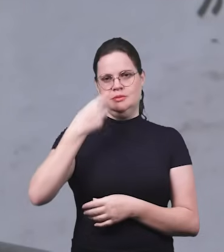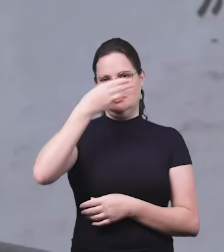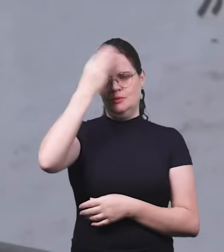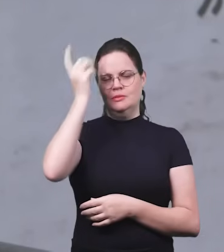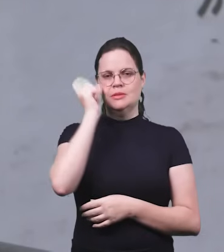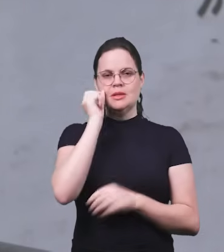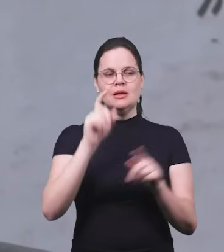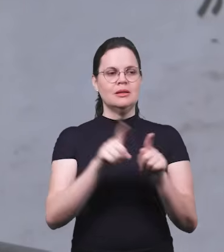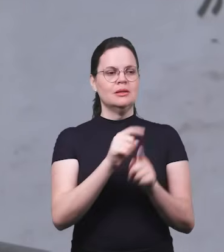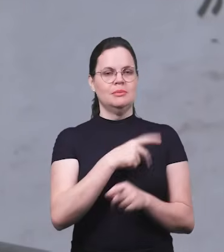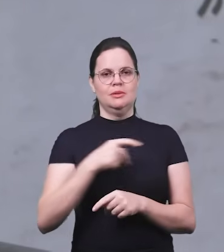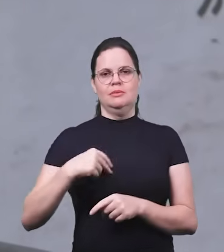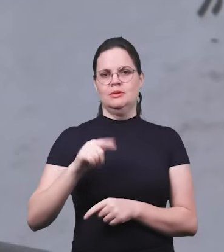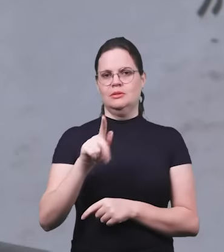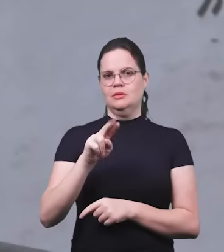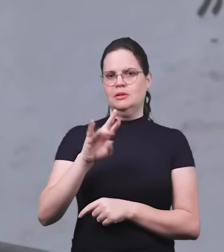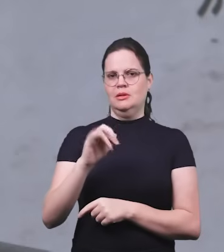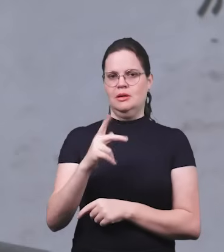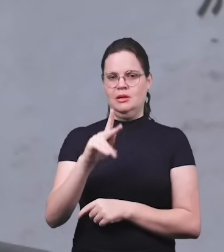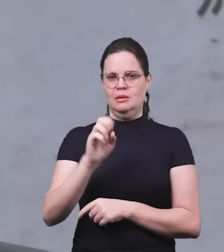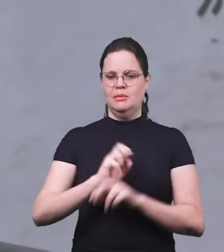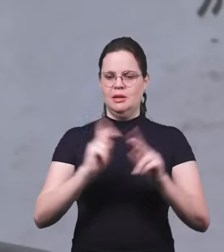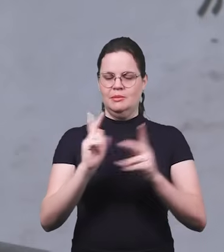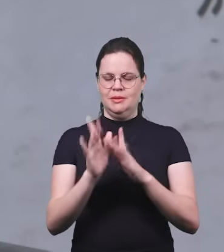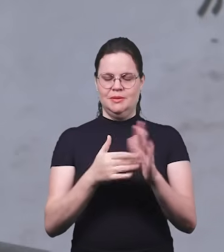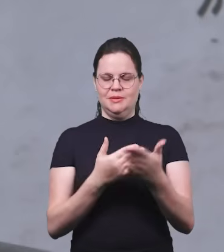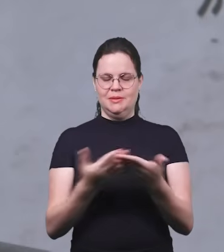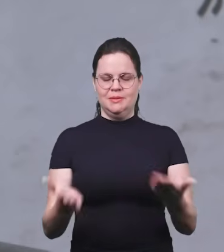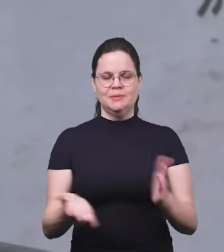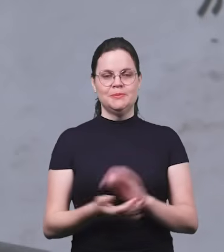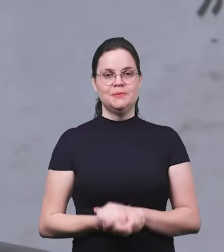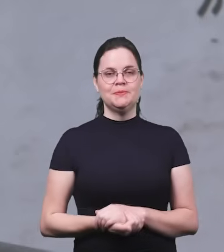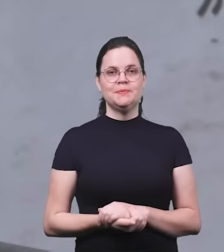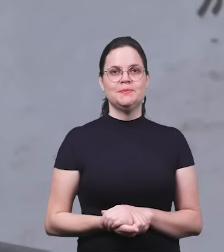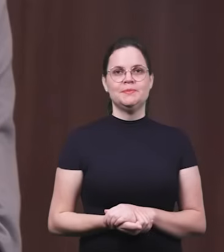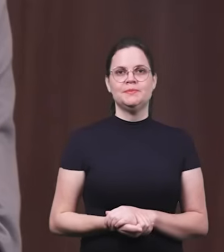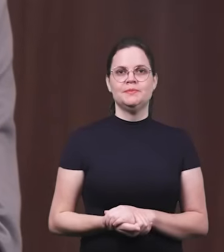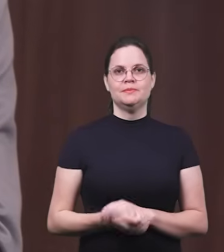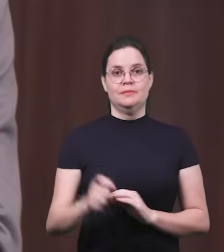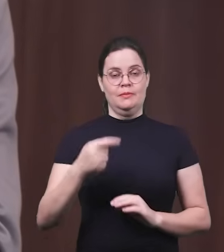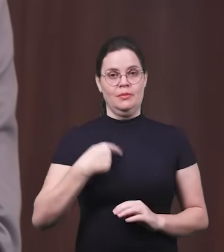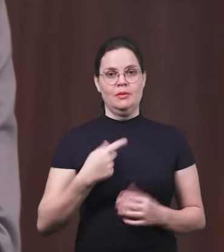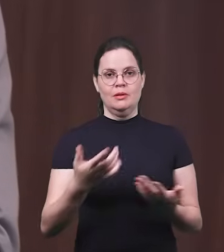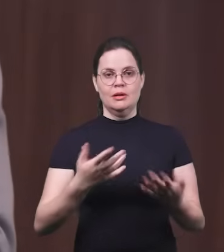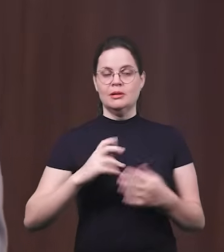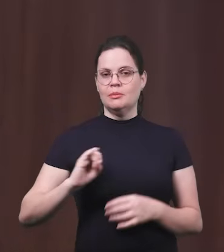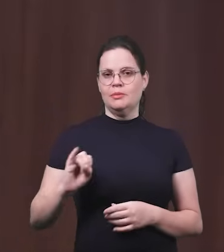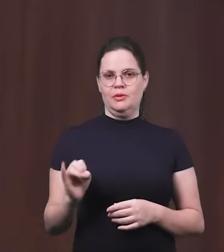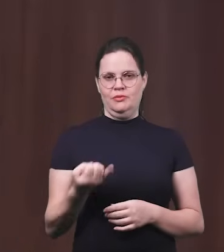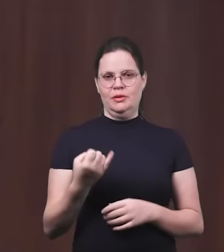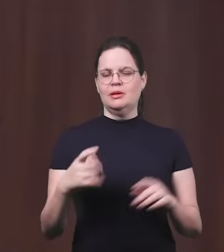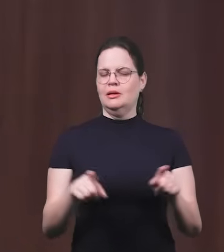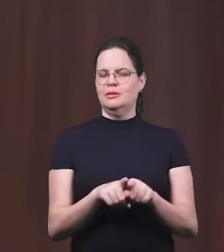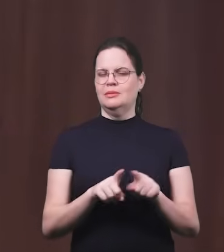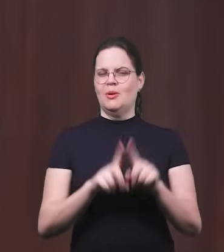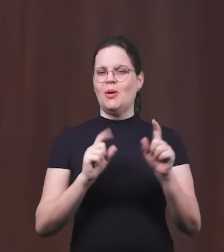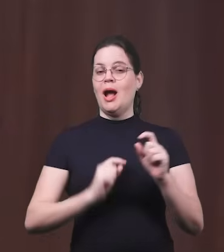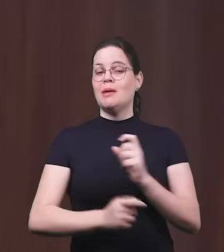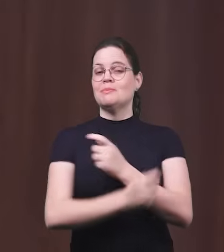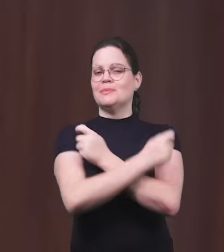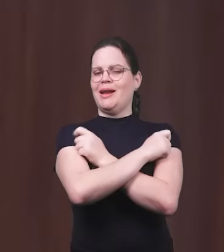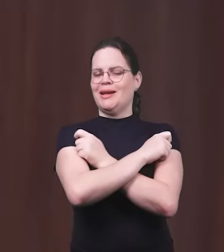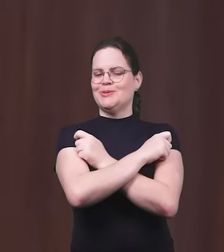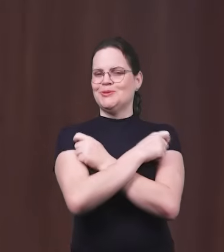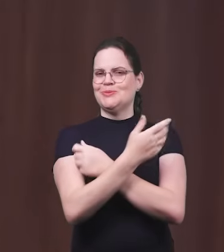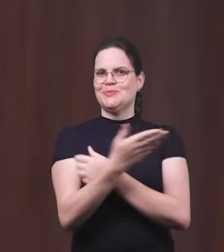todos aqueles que estão assistindo este programa, paz do Senhor a todos. Eu queria aproveitar e mandar um